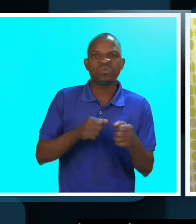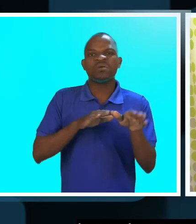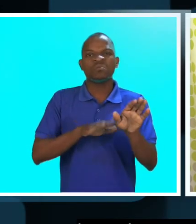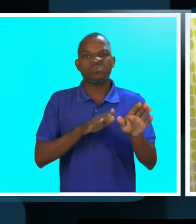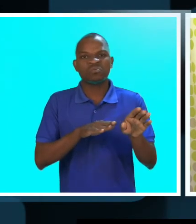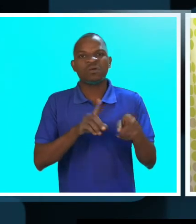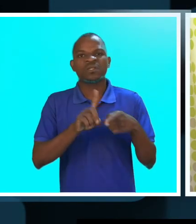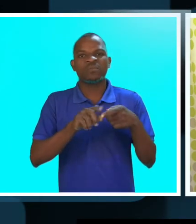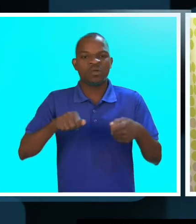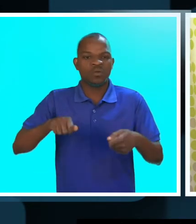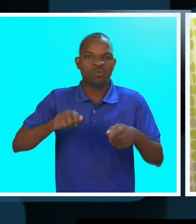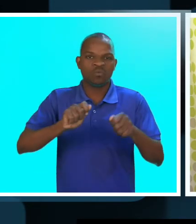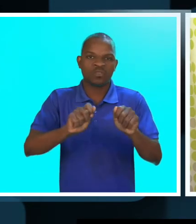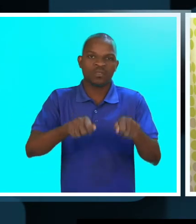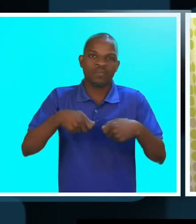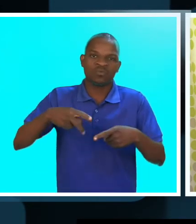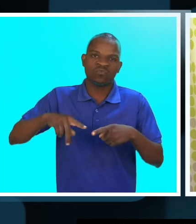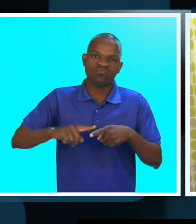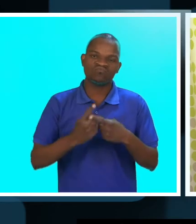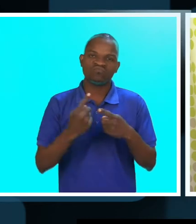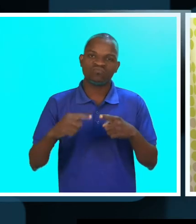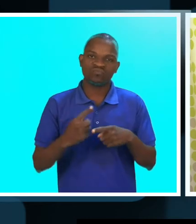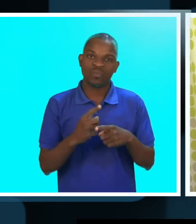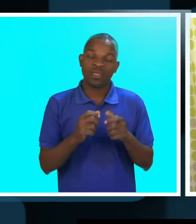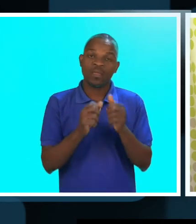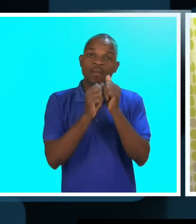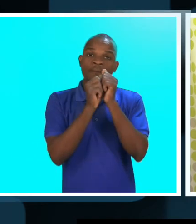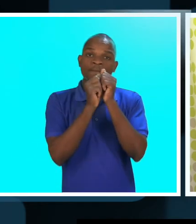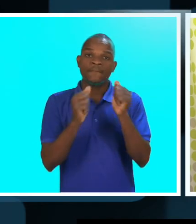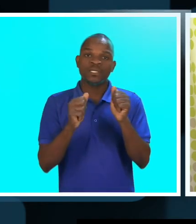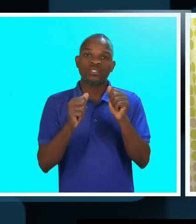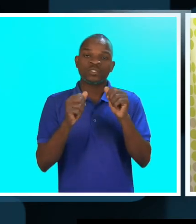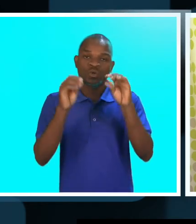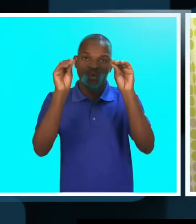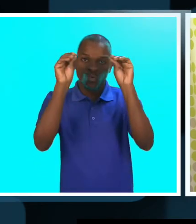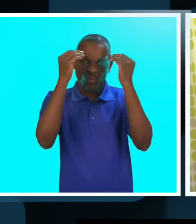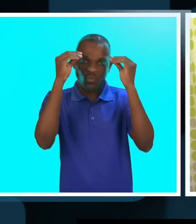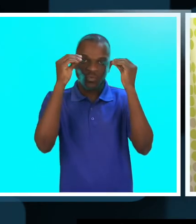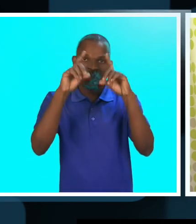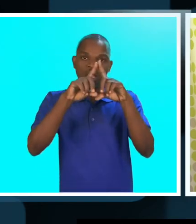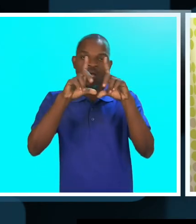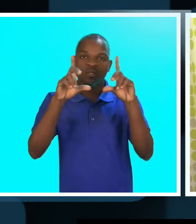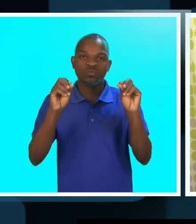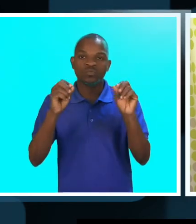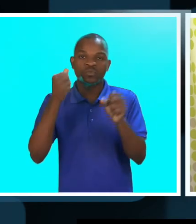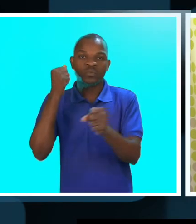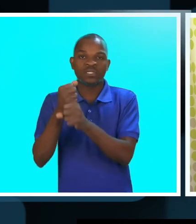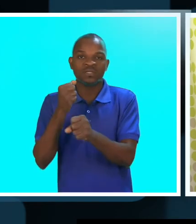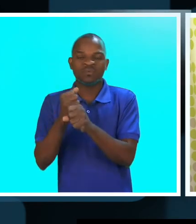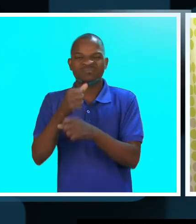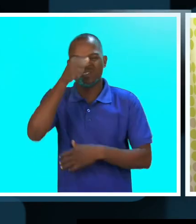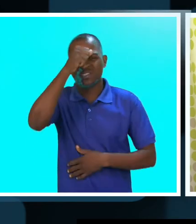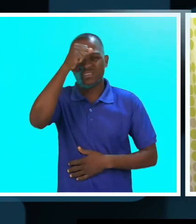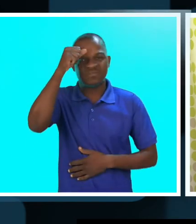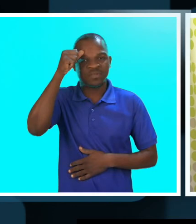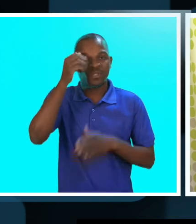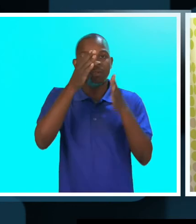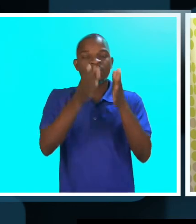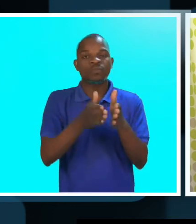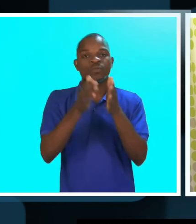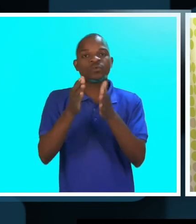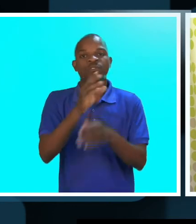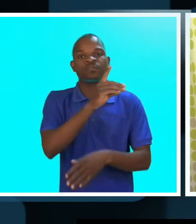tapeçaria, corte e costura, sapataria. E cursos que vão de acordo com o